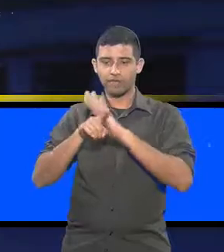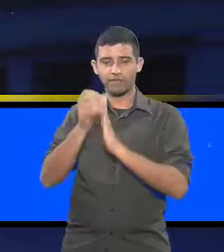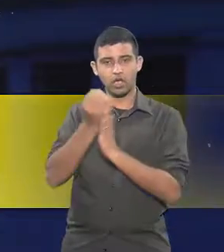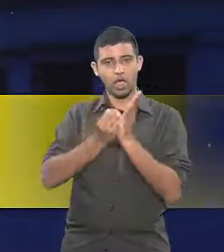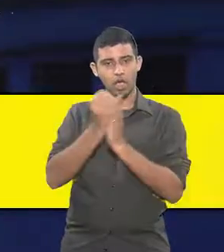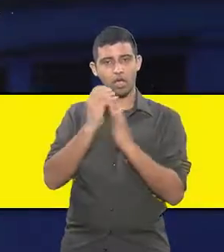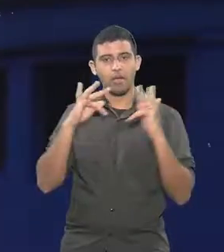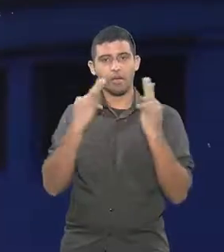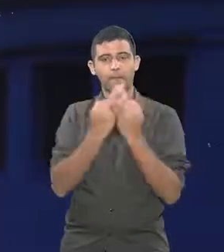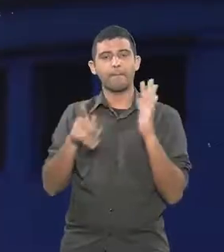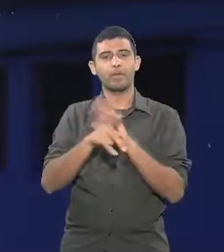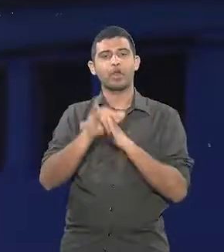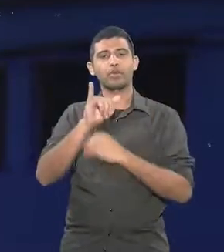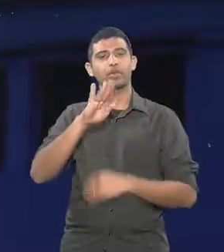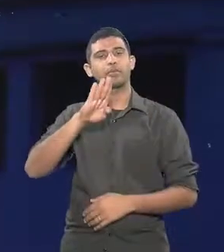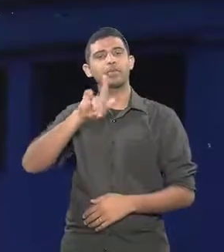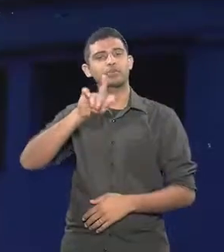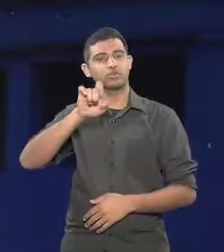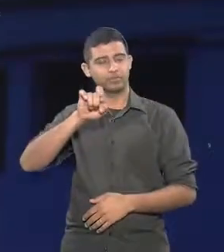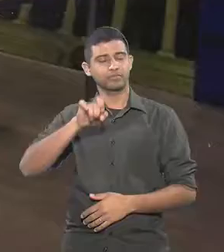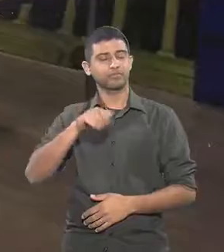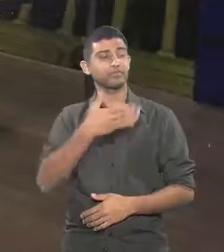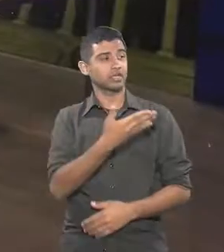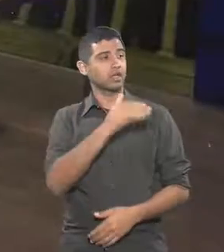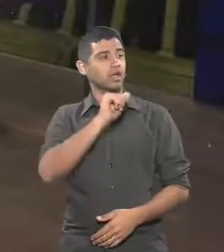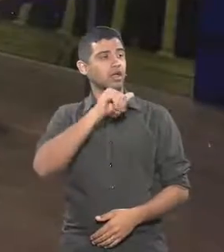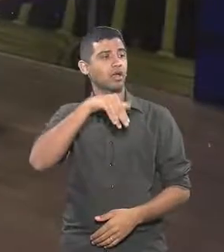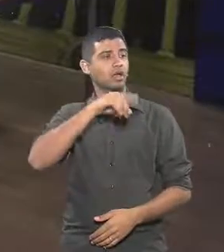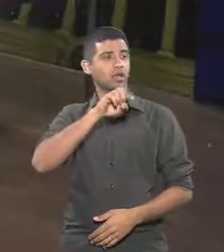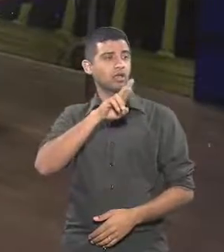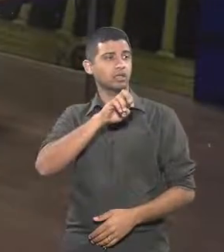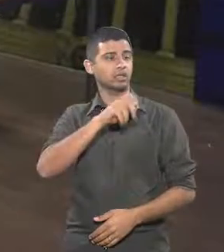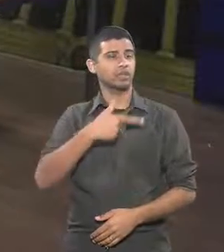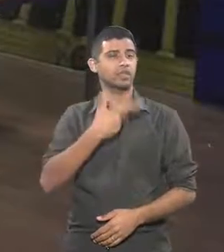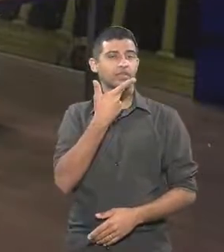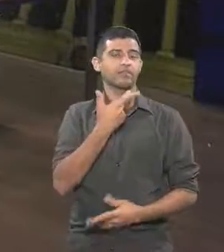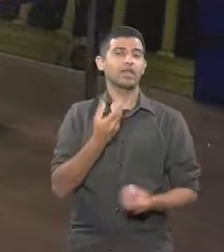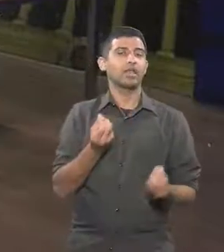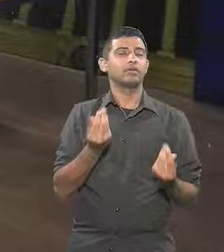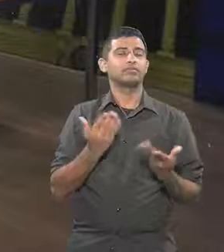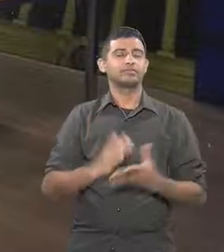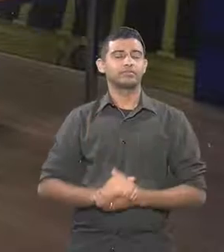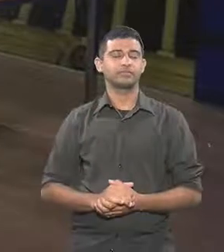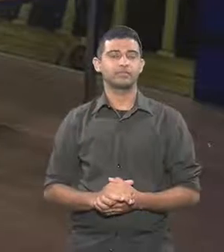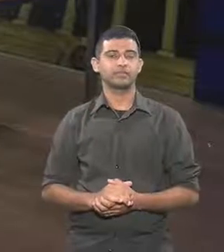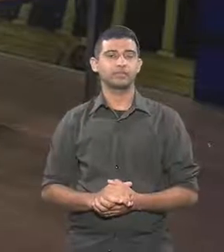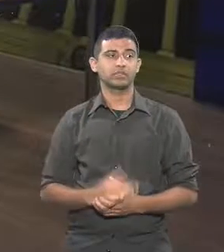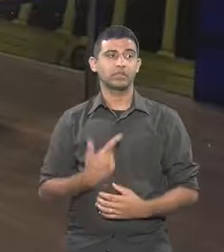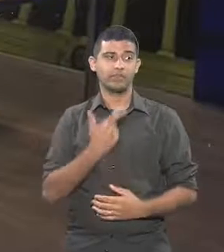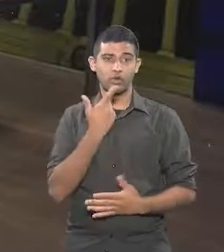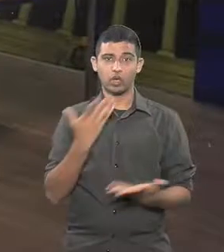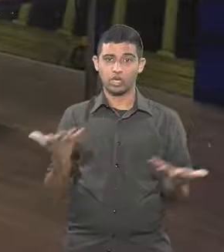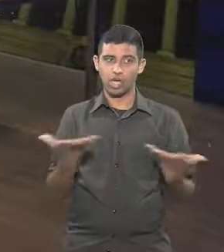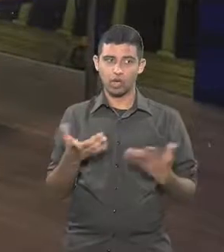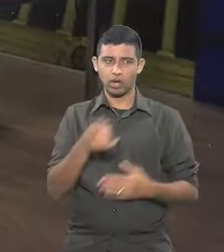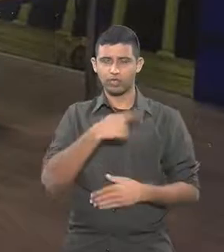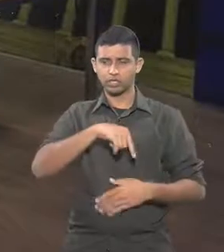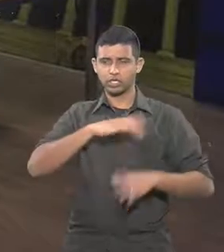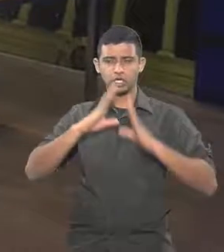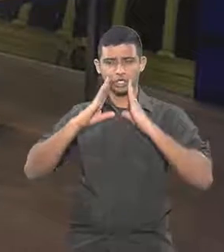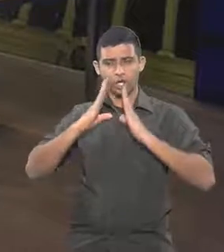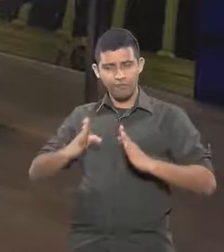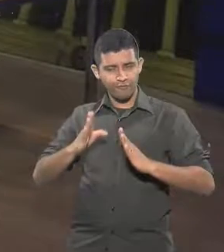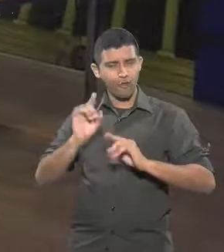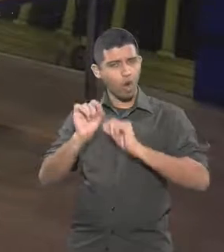orçamentos familiares do IBGE. André, eu queria que você falasse um pouquinho, que você disse que agora vocês vão se concentrar